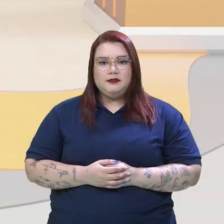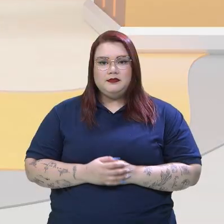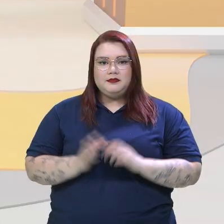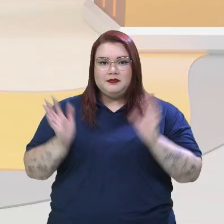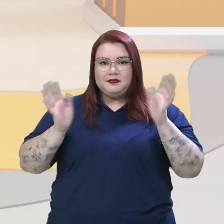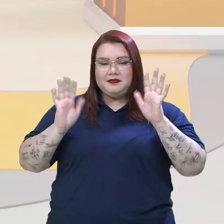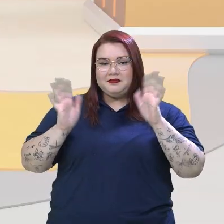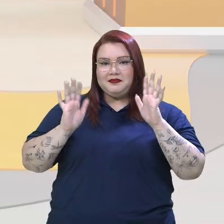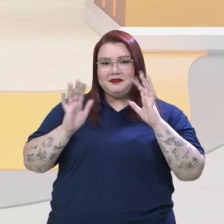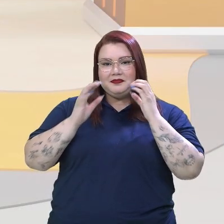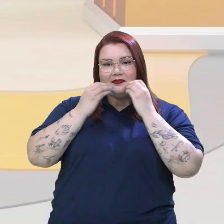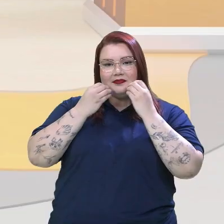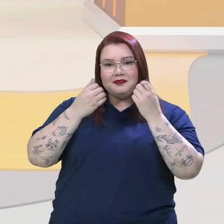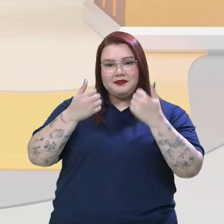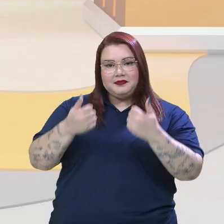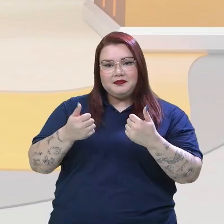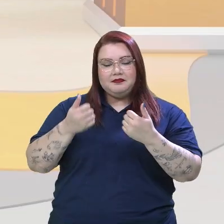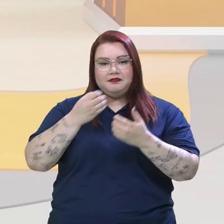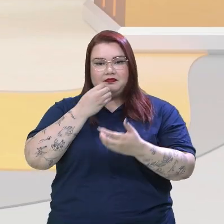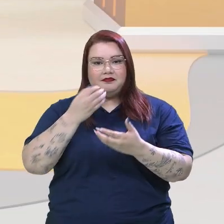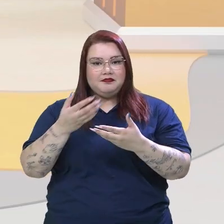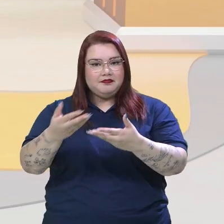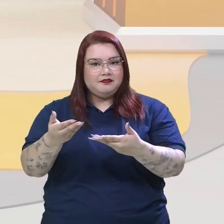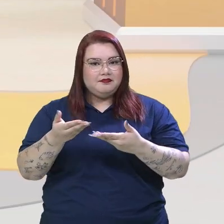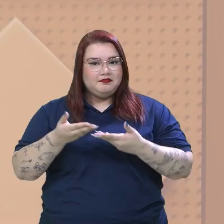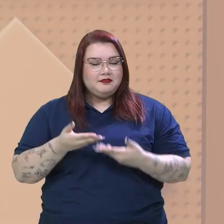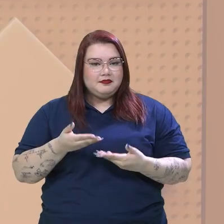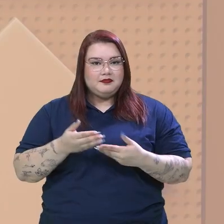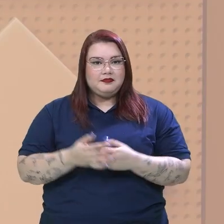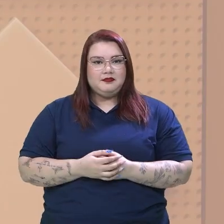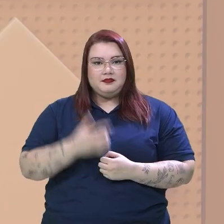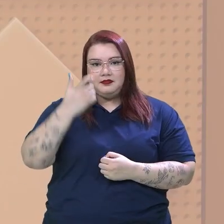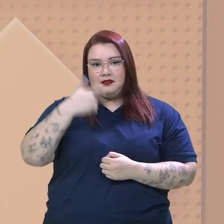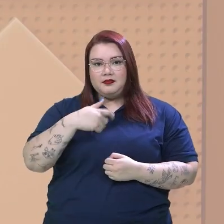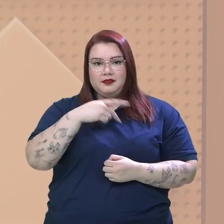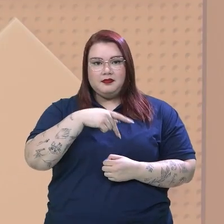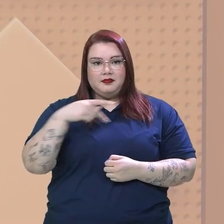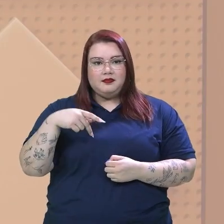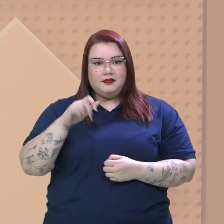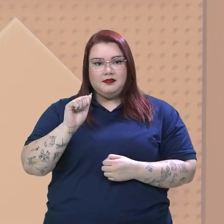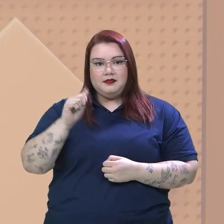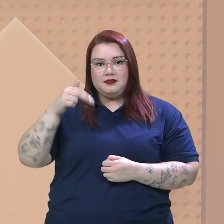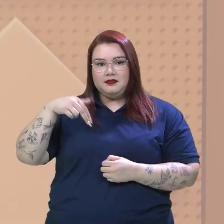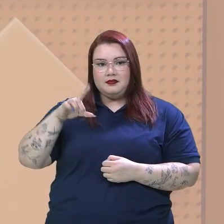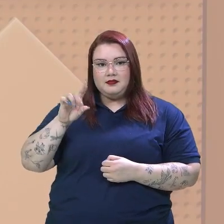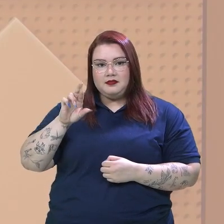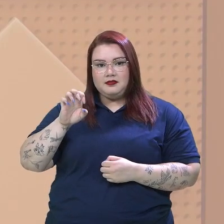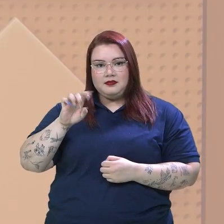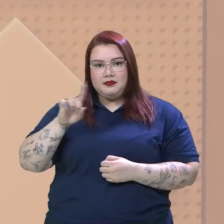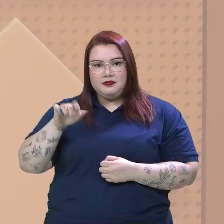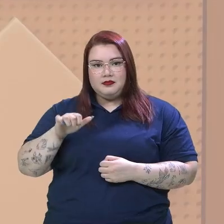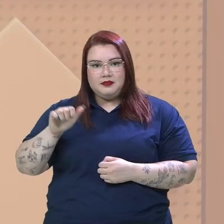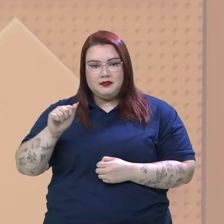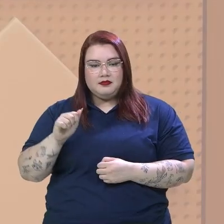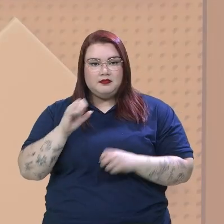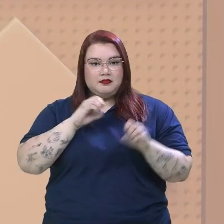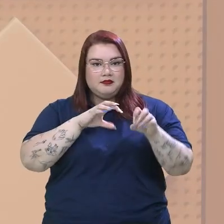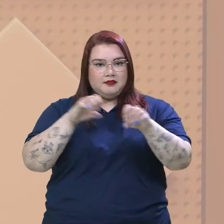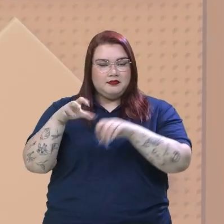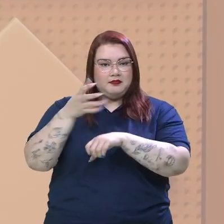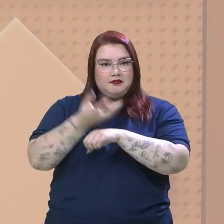Olá, tudo bem com vocês? Sejam todos bem-vindos. Sou a professora Andresa Xavier, professora do componente